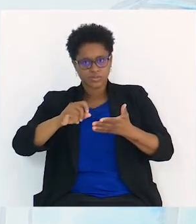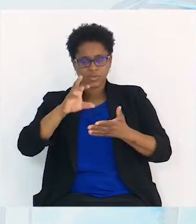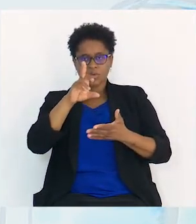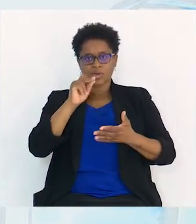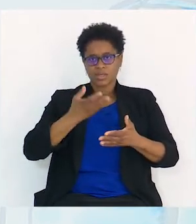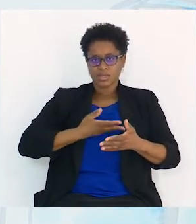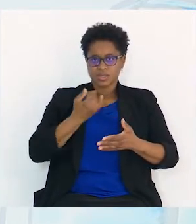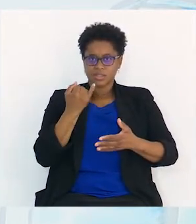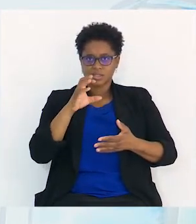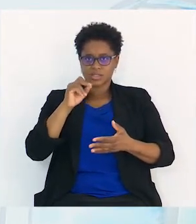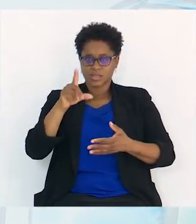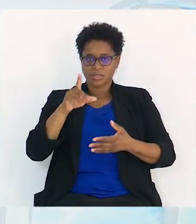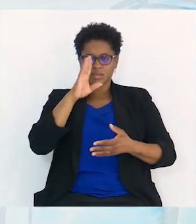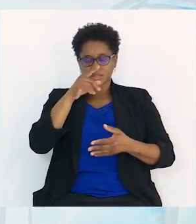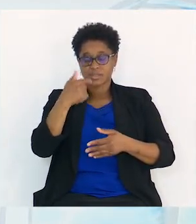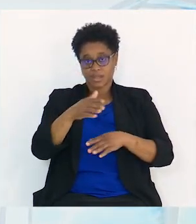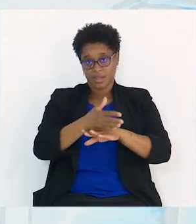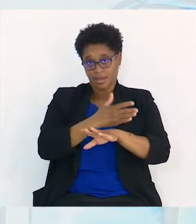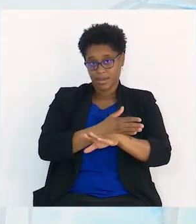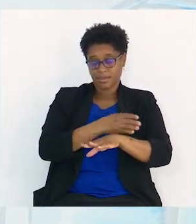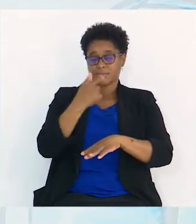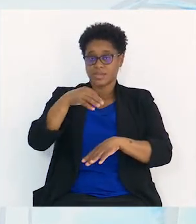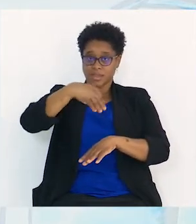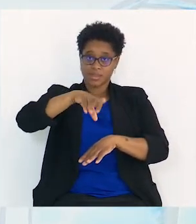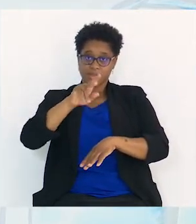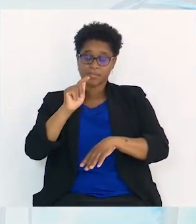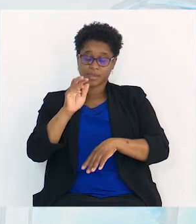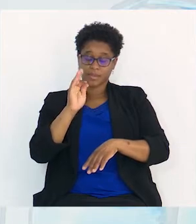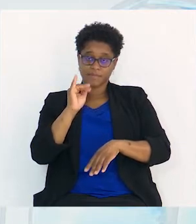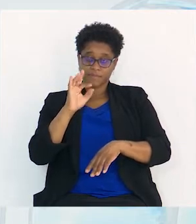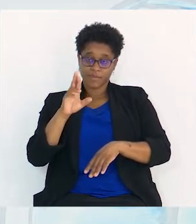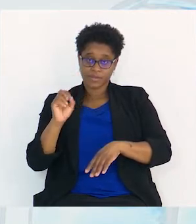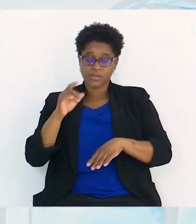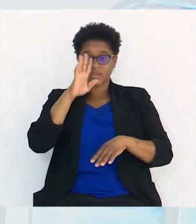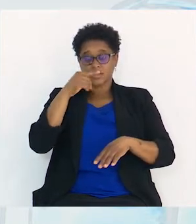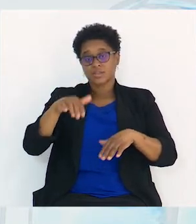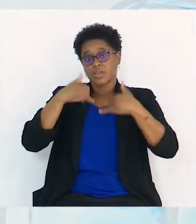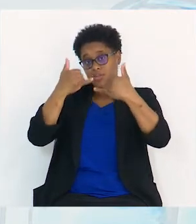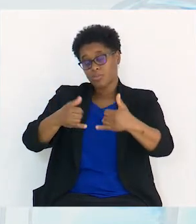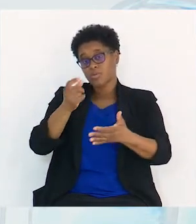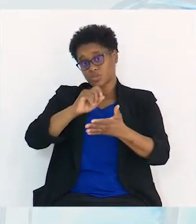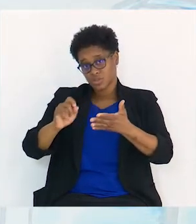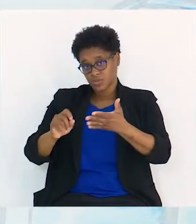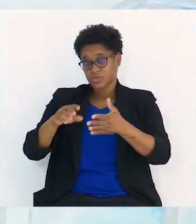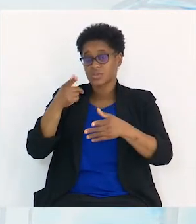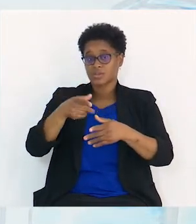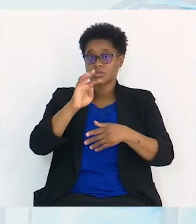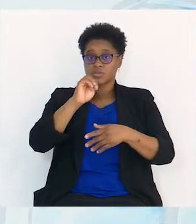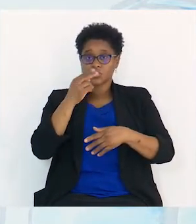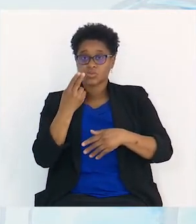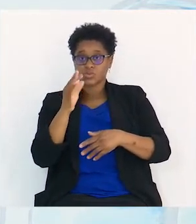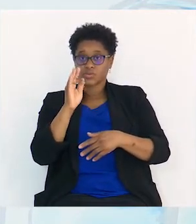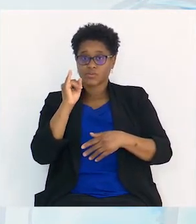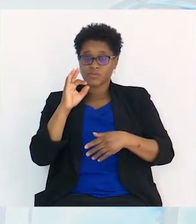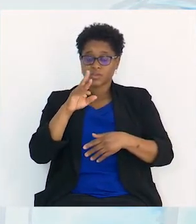radical. Se tiver antes, estás perante um prefixo, se tiver depois, estás perante um sufixo. E na palavra tu